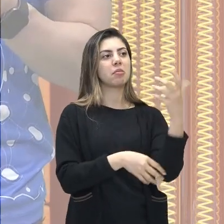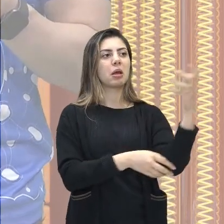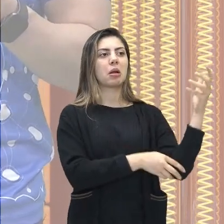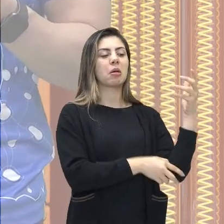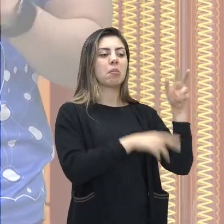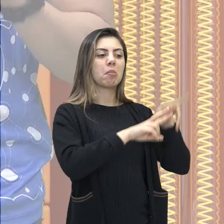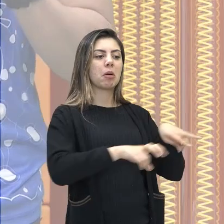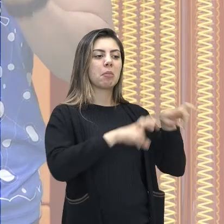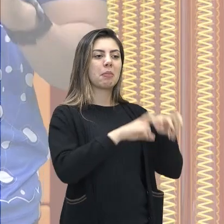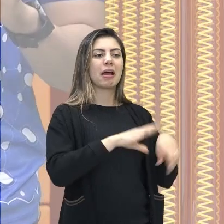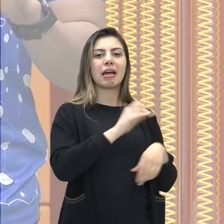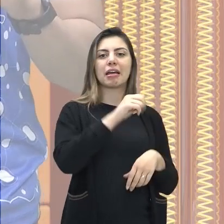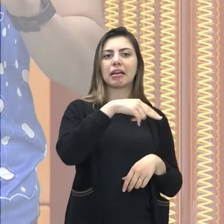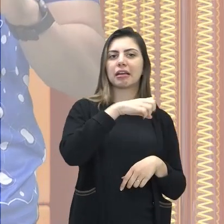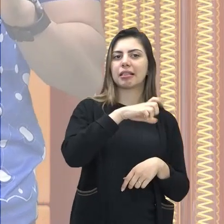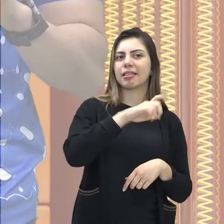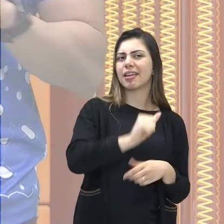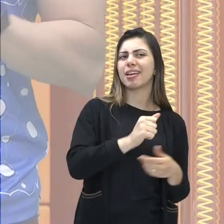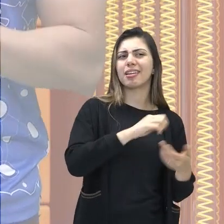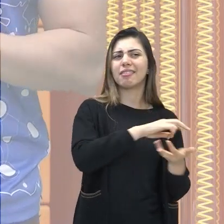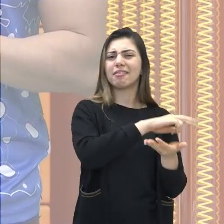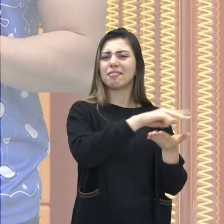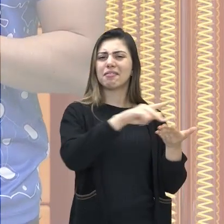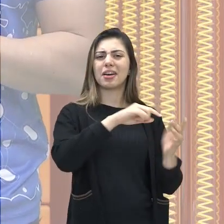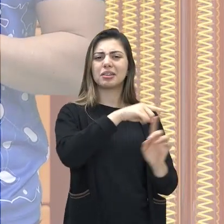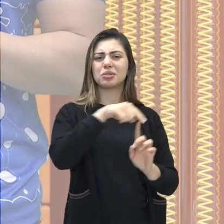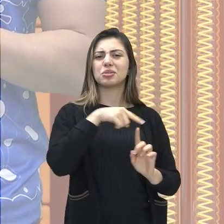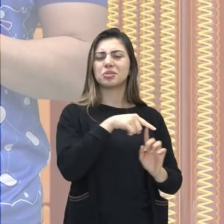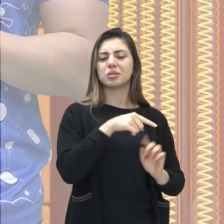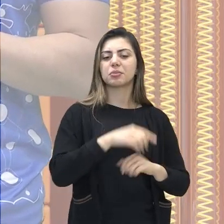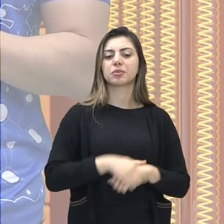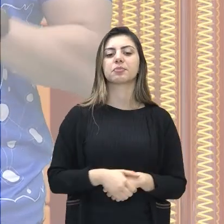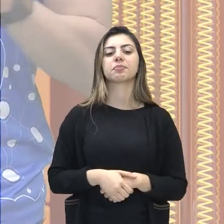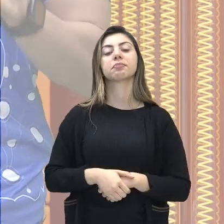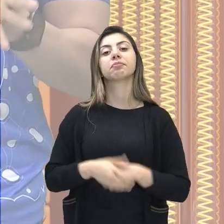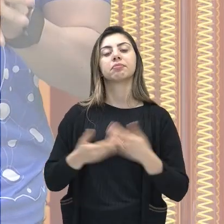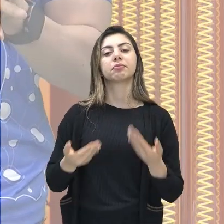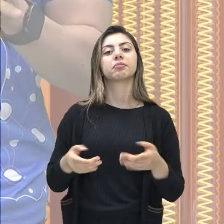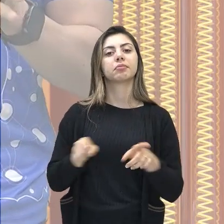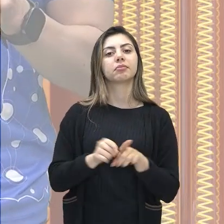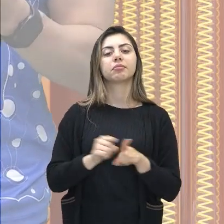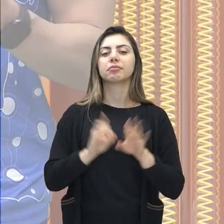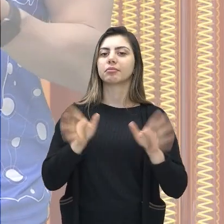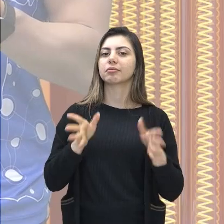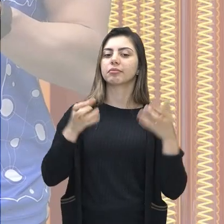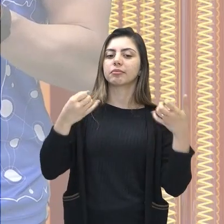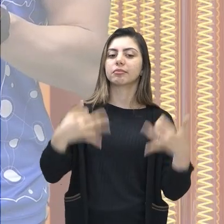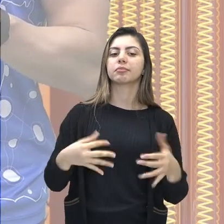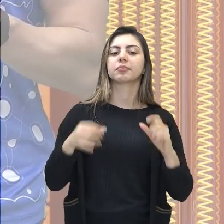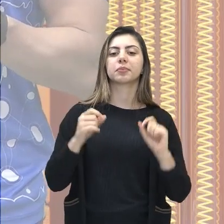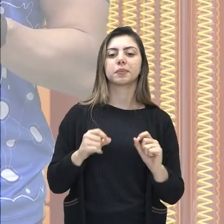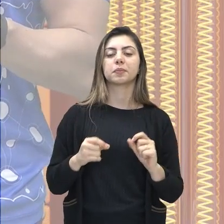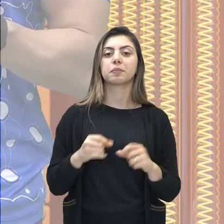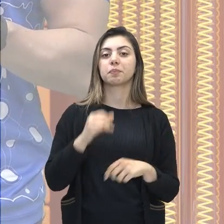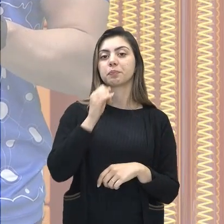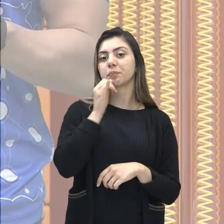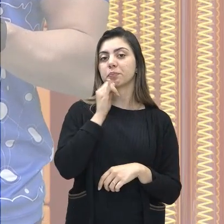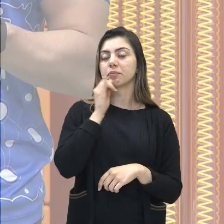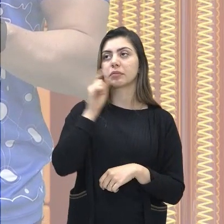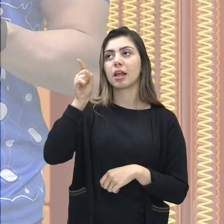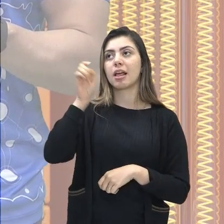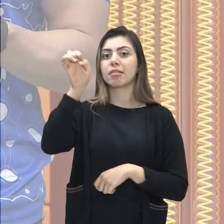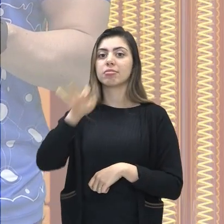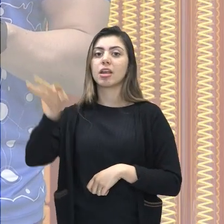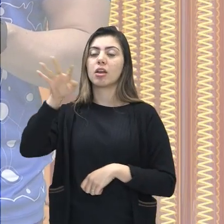canela, pau-rosa, dentre outros, tá bom? Temos também aqui os produtos agrícolas, como eu já falei anteriormente, aquilo que eles não